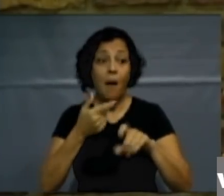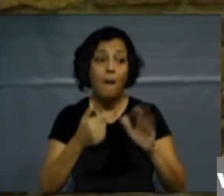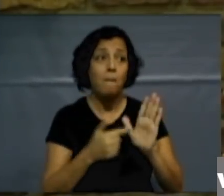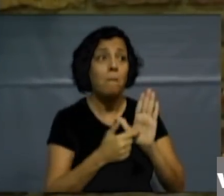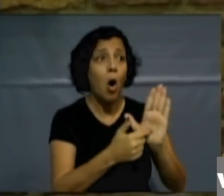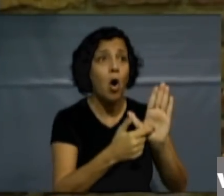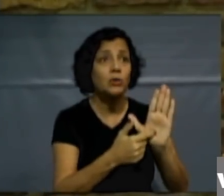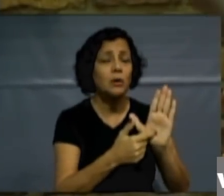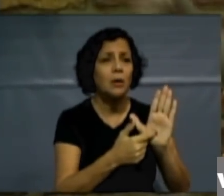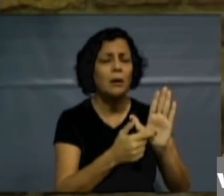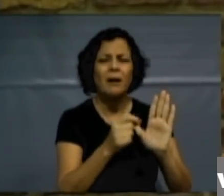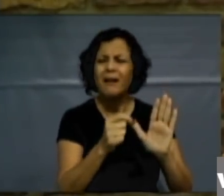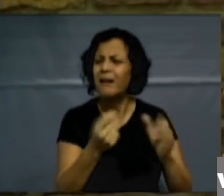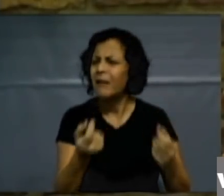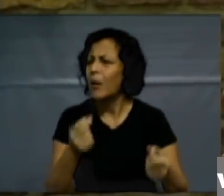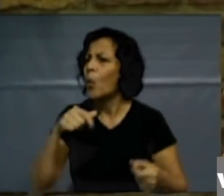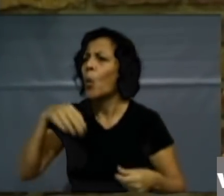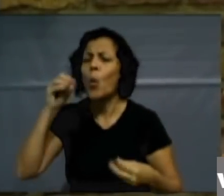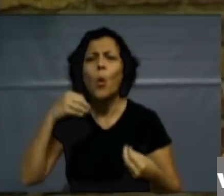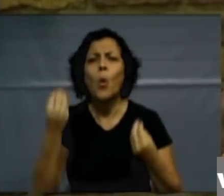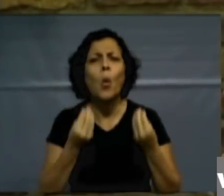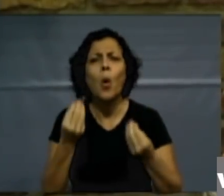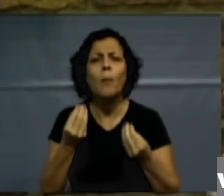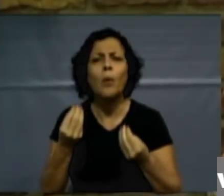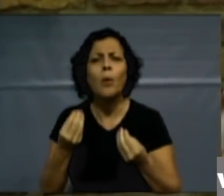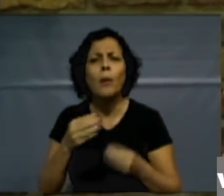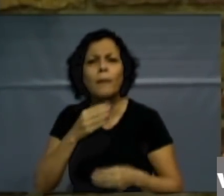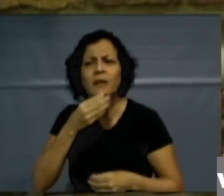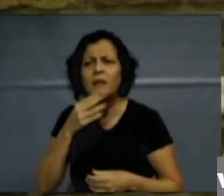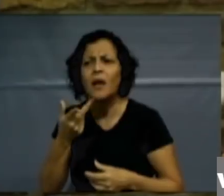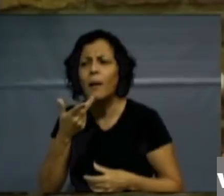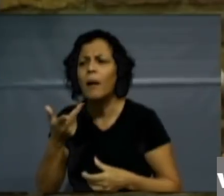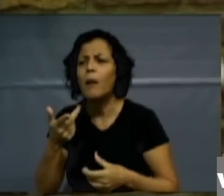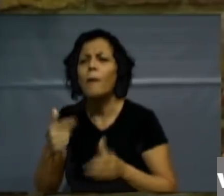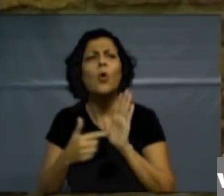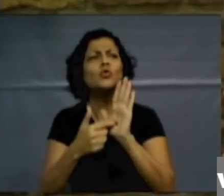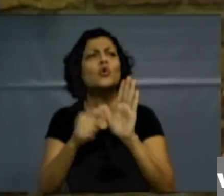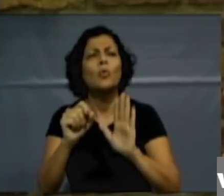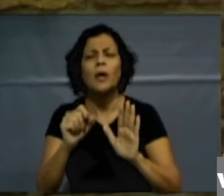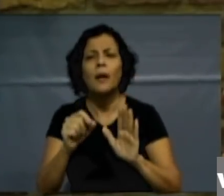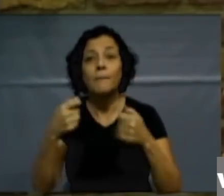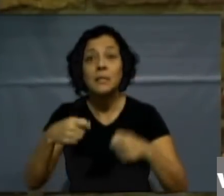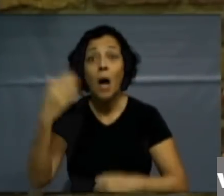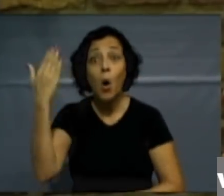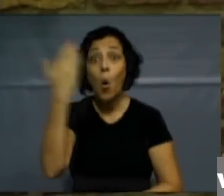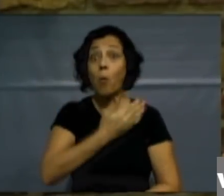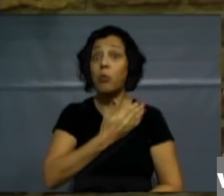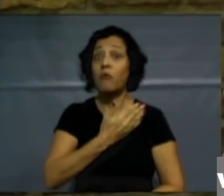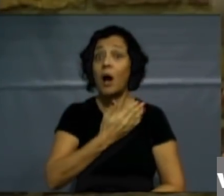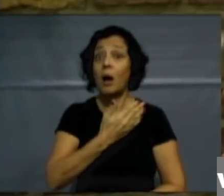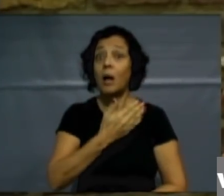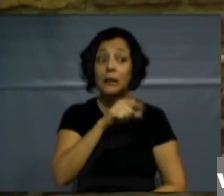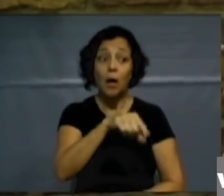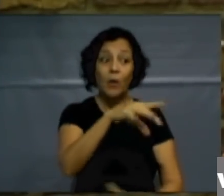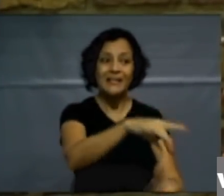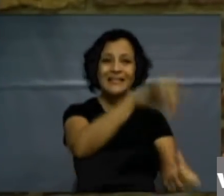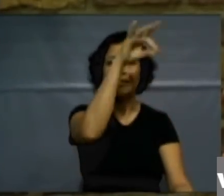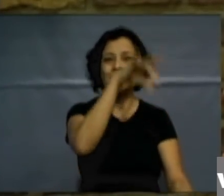livro? Em qual artigo? Não tem. Então esse espírito está sendo